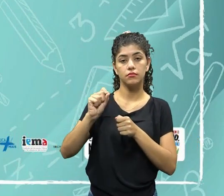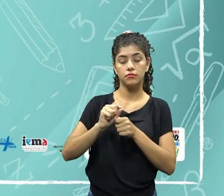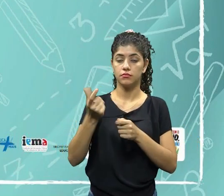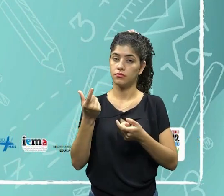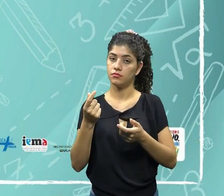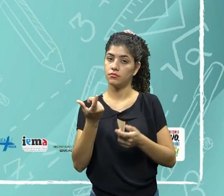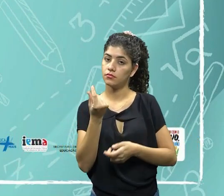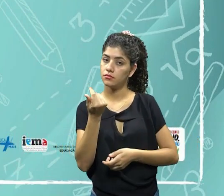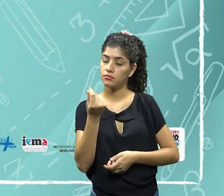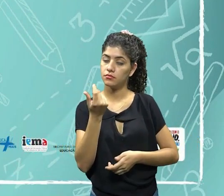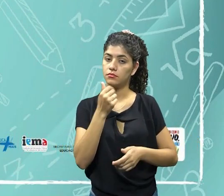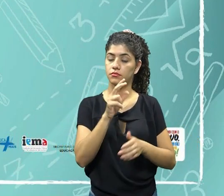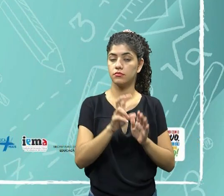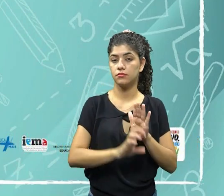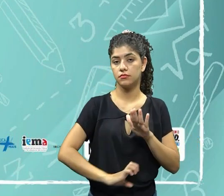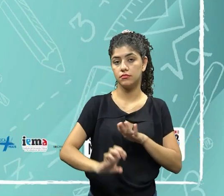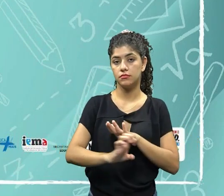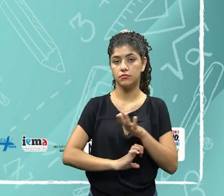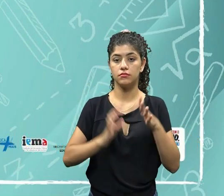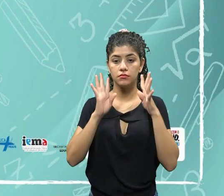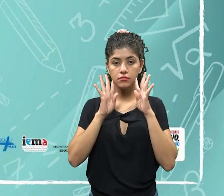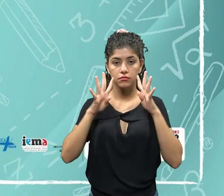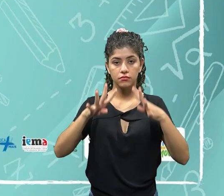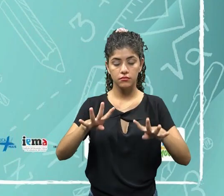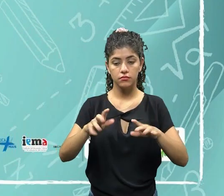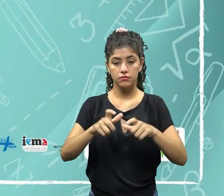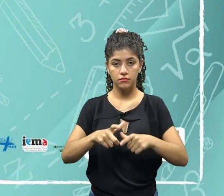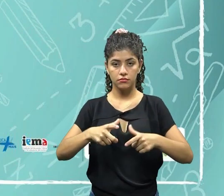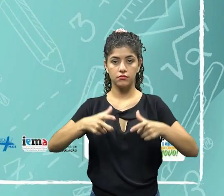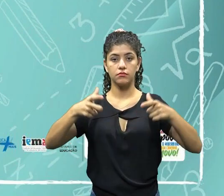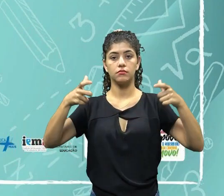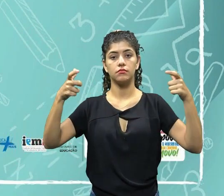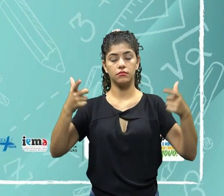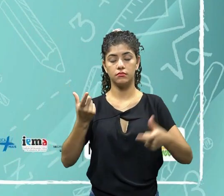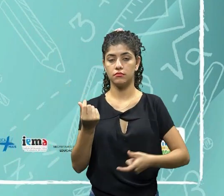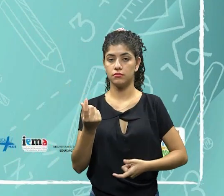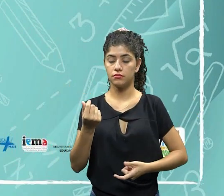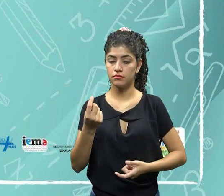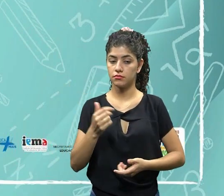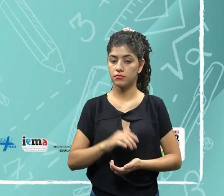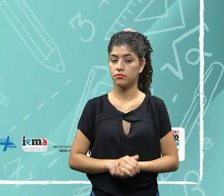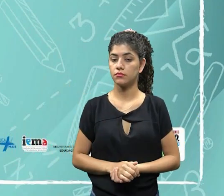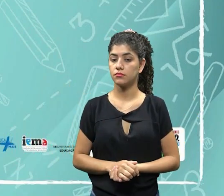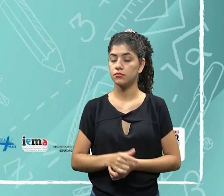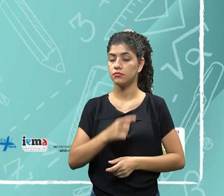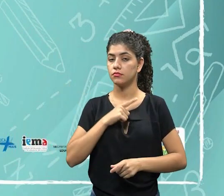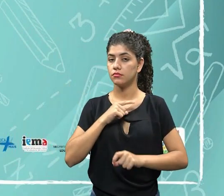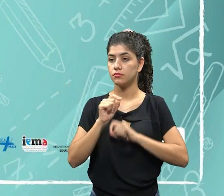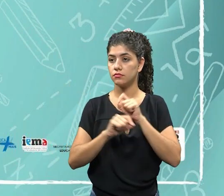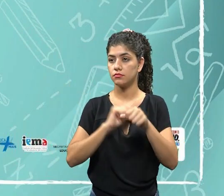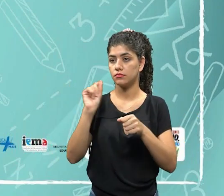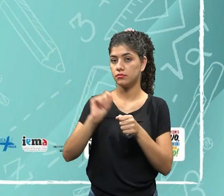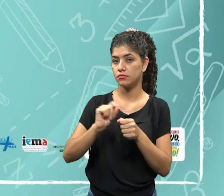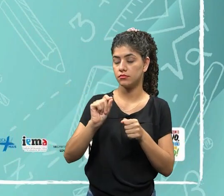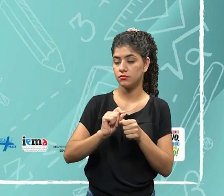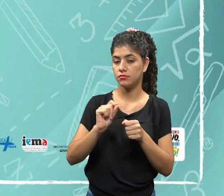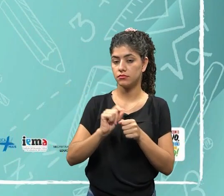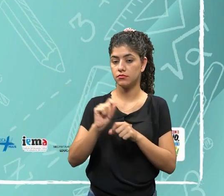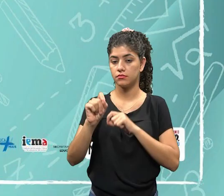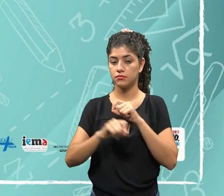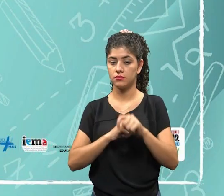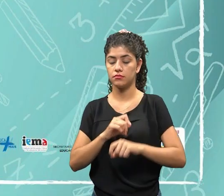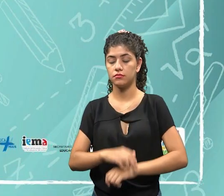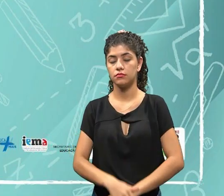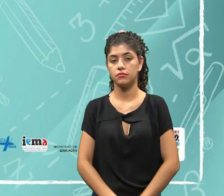da empresa, visando maximizar os resultados econômicos, financeiros decorrentes das suas atividades